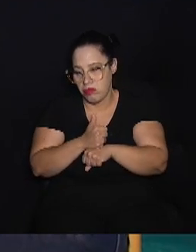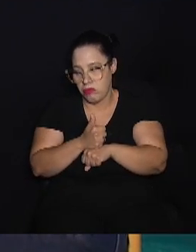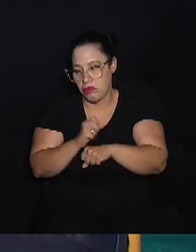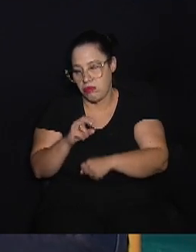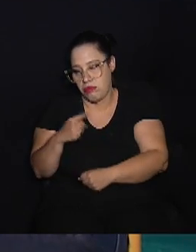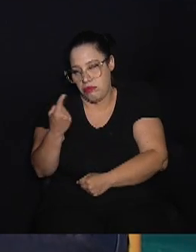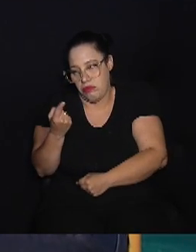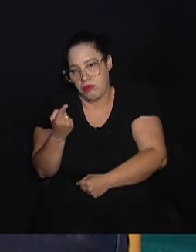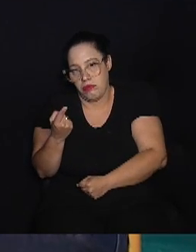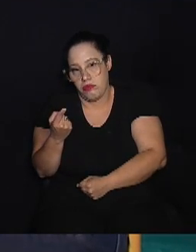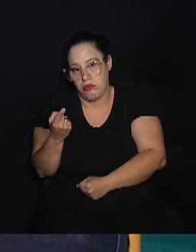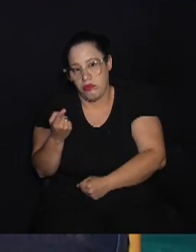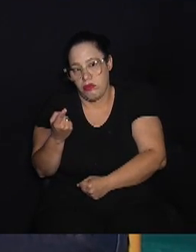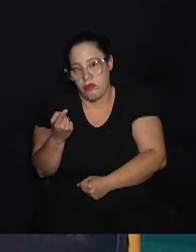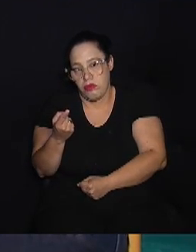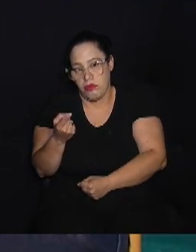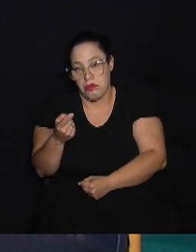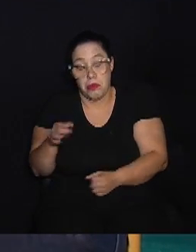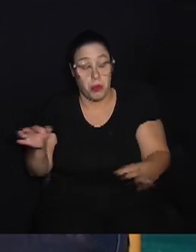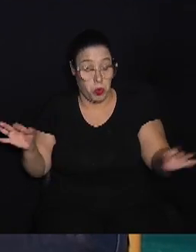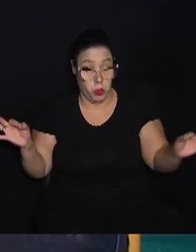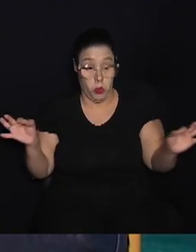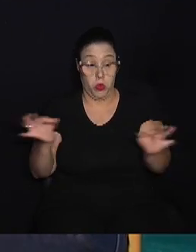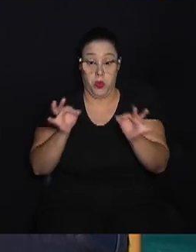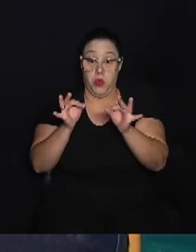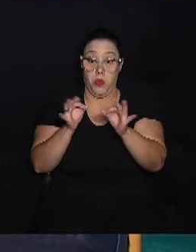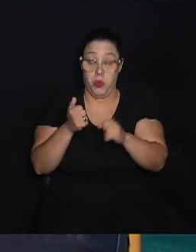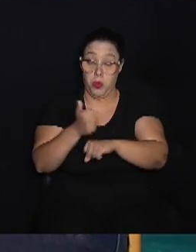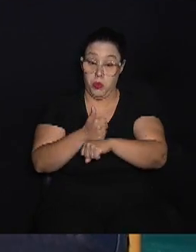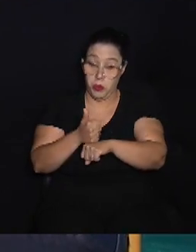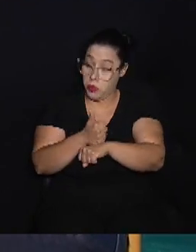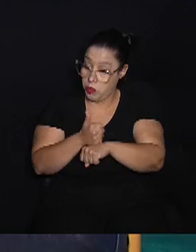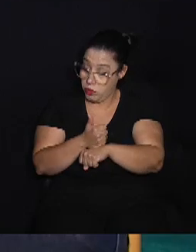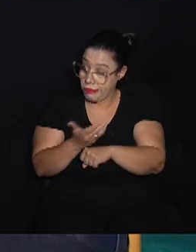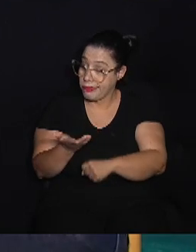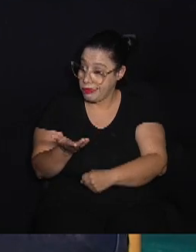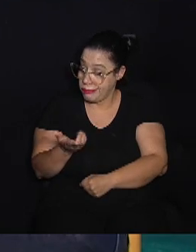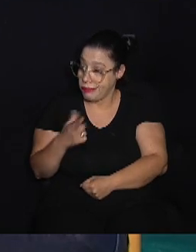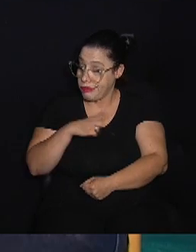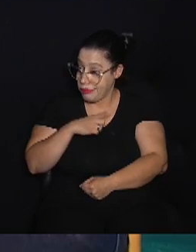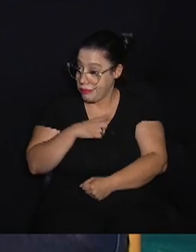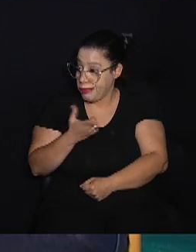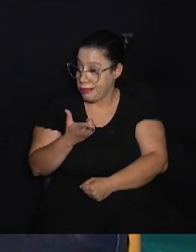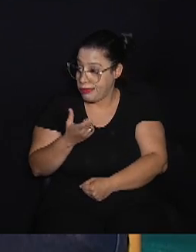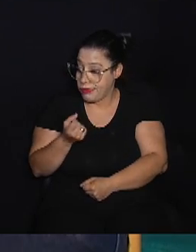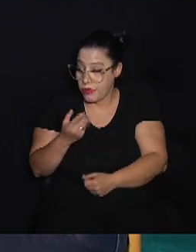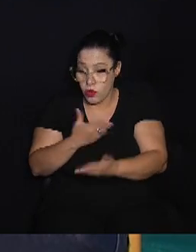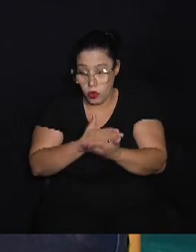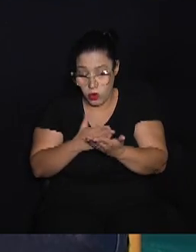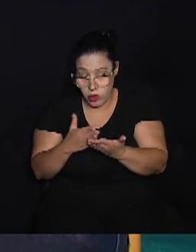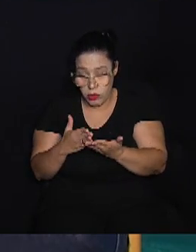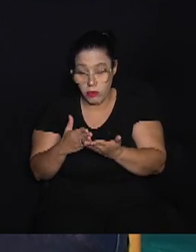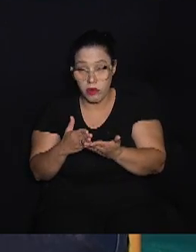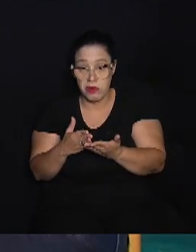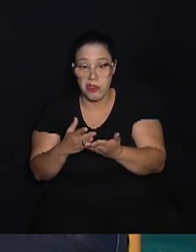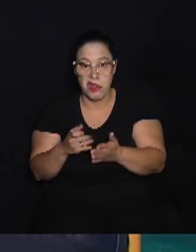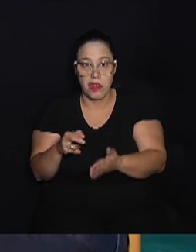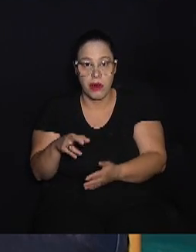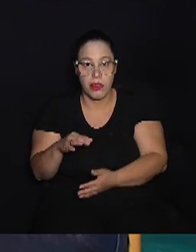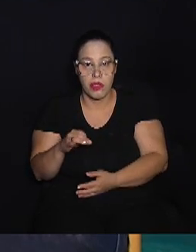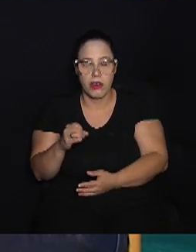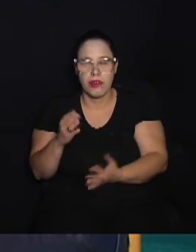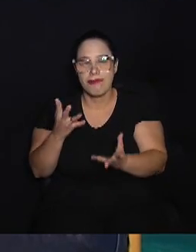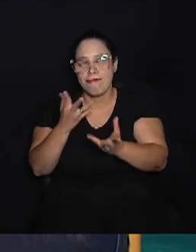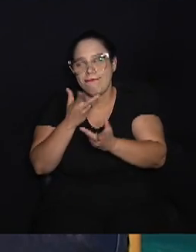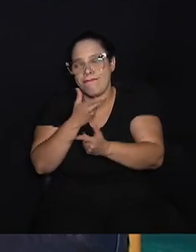Outros têm potencial para estar no mercado profissional. E tem também os iniciantes, porque esse elenco, a beleza dele